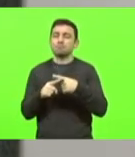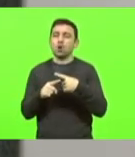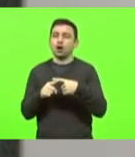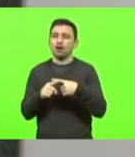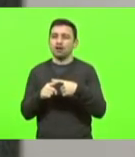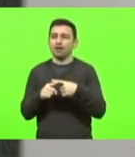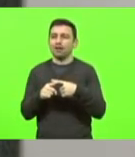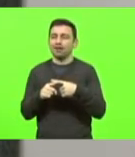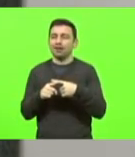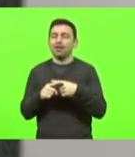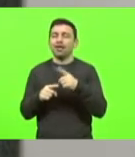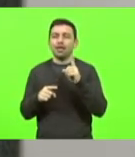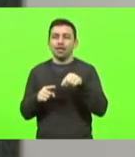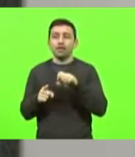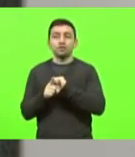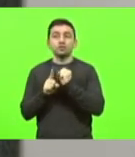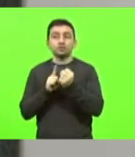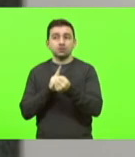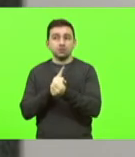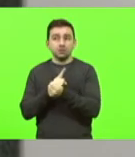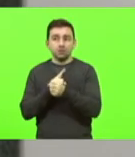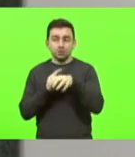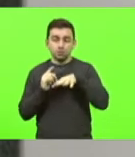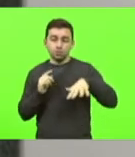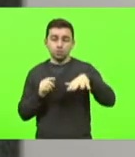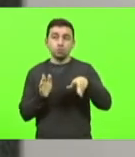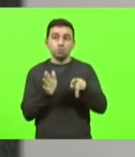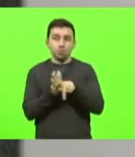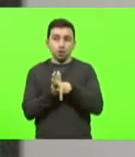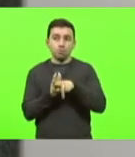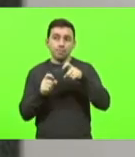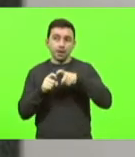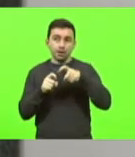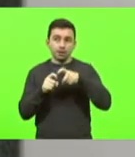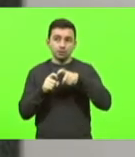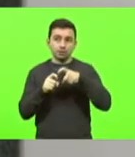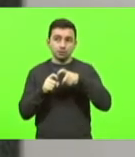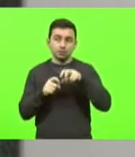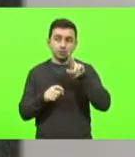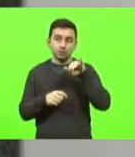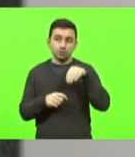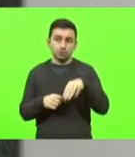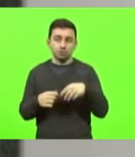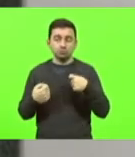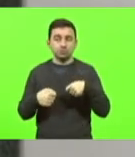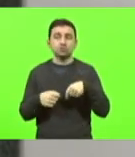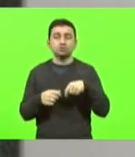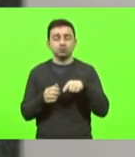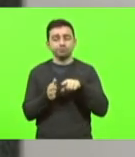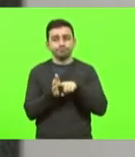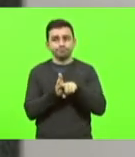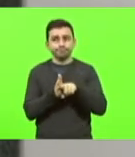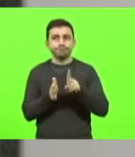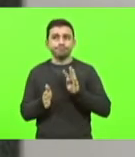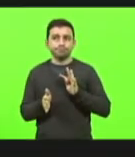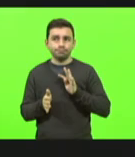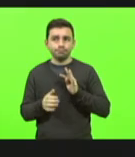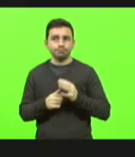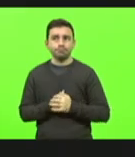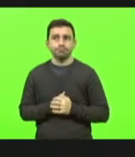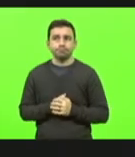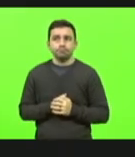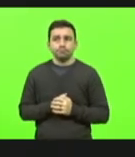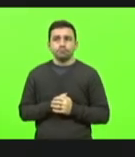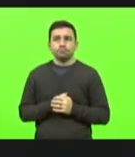pela Sociedade Catarinense de Nefrologia, todos os seus pormenores. Em discussão.